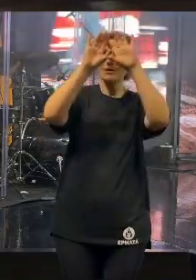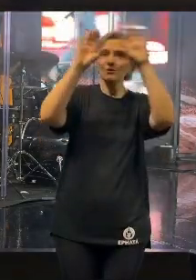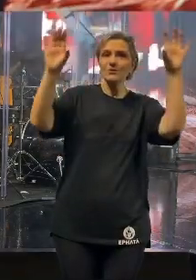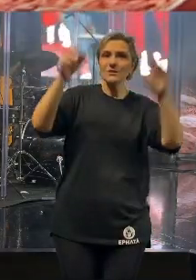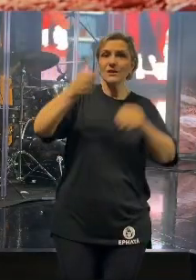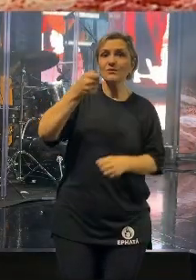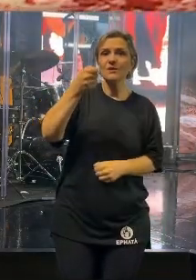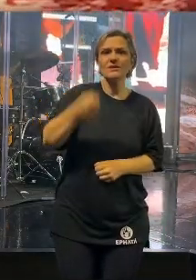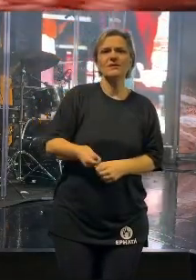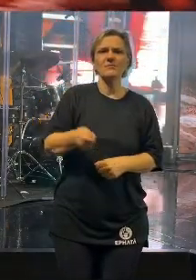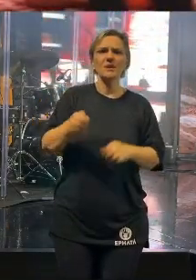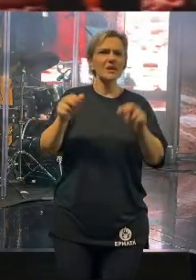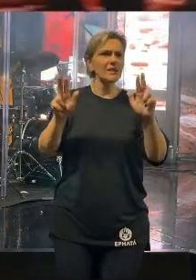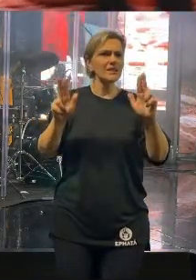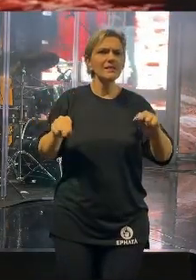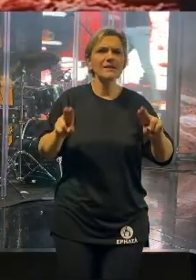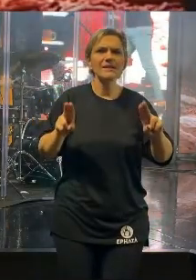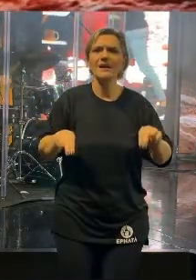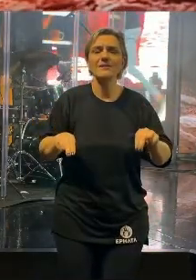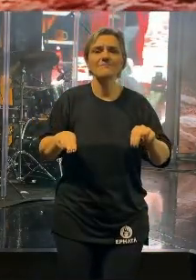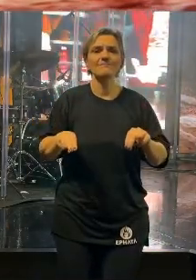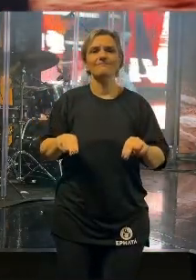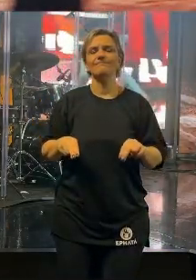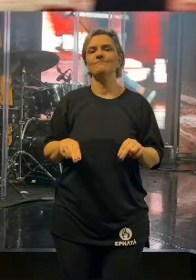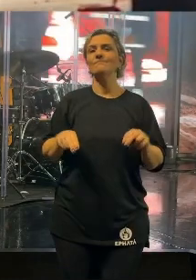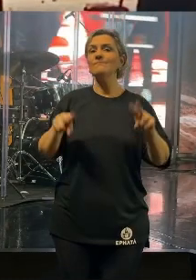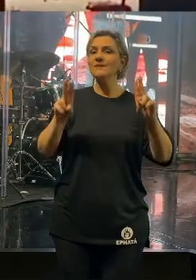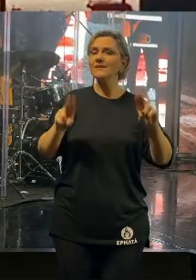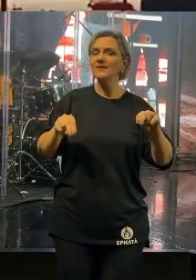determinam, ninguém